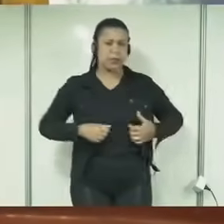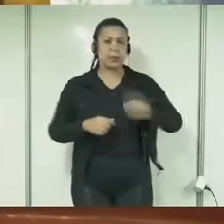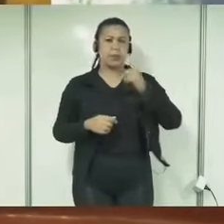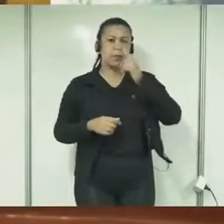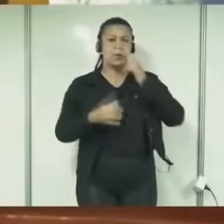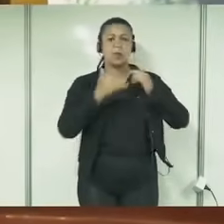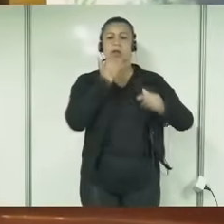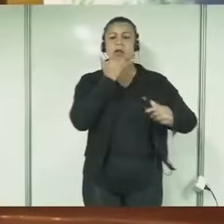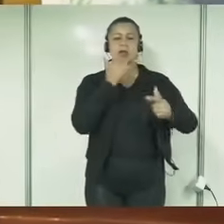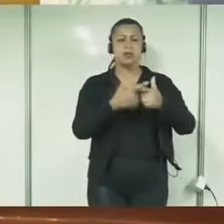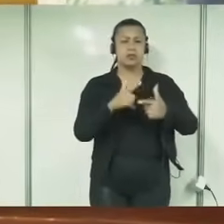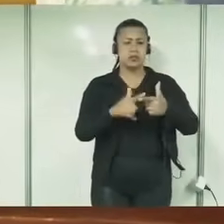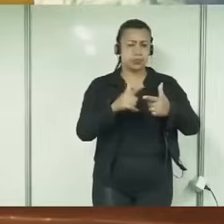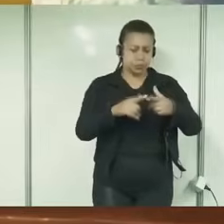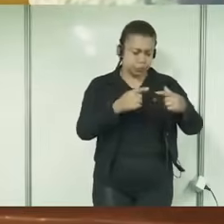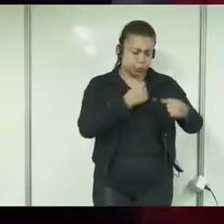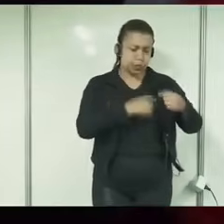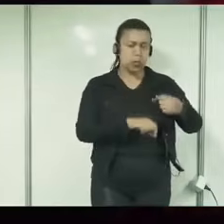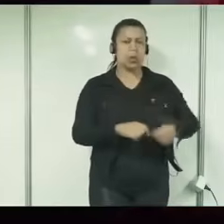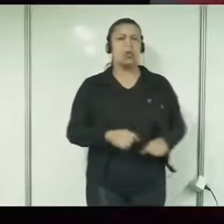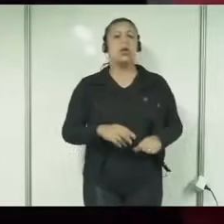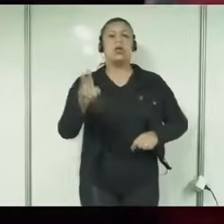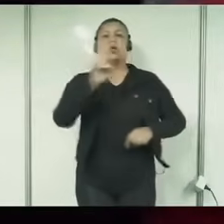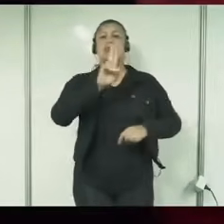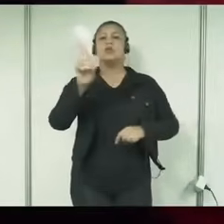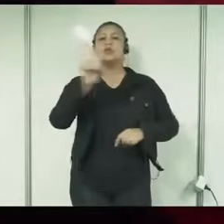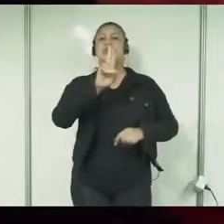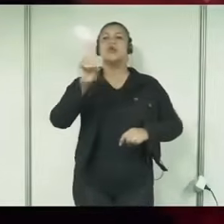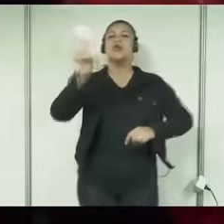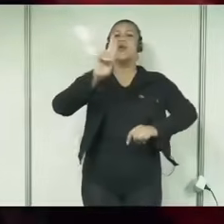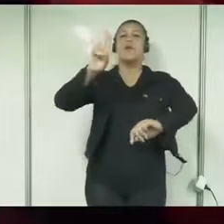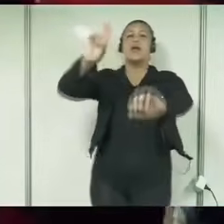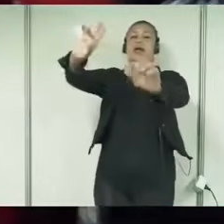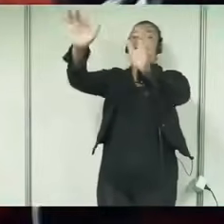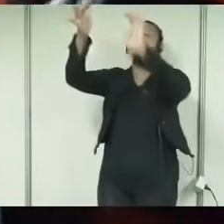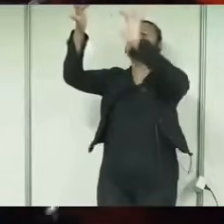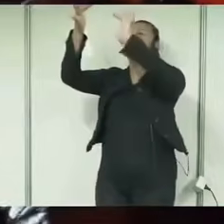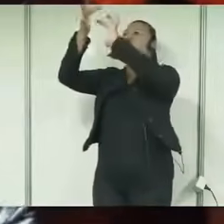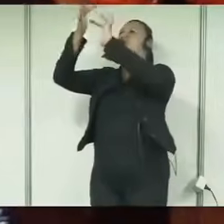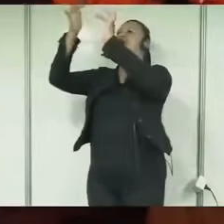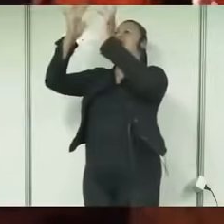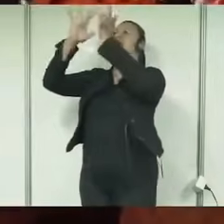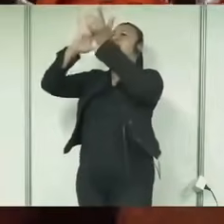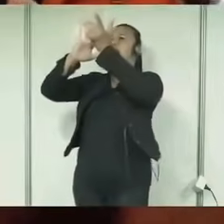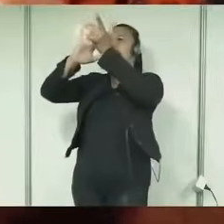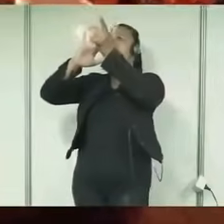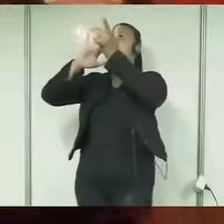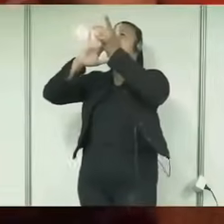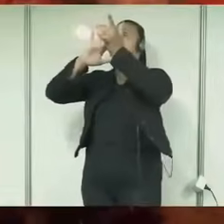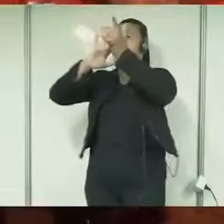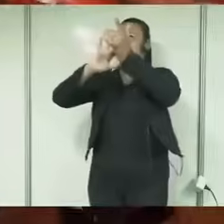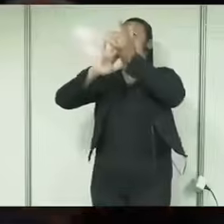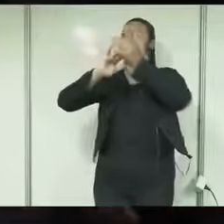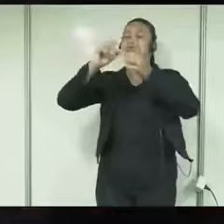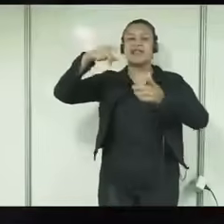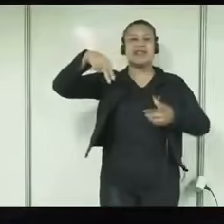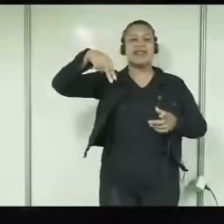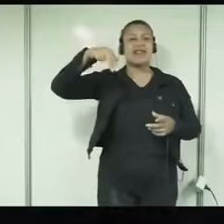o escutava. E o nome dele? Seu nome era Jesus de Nazaré.